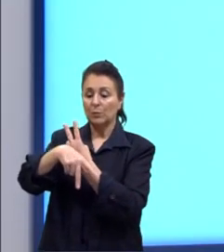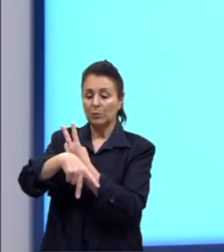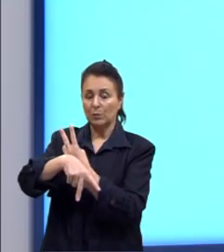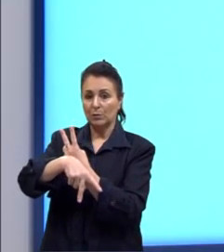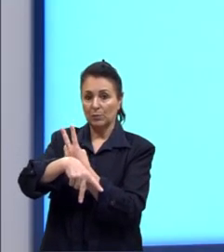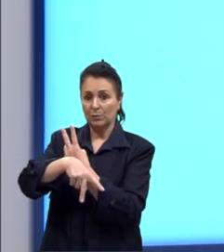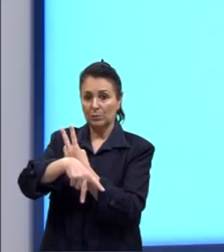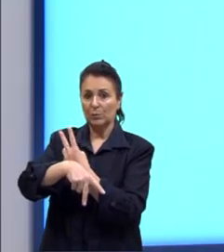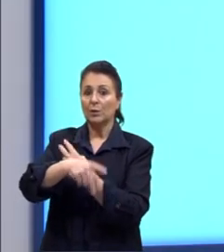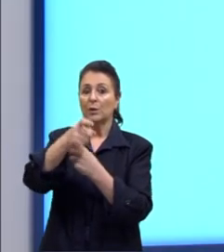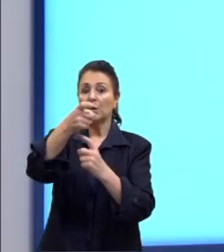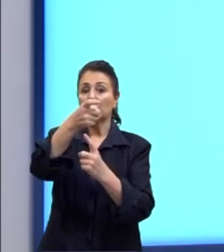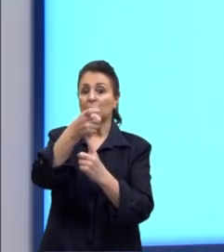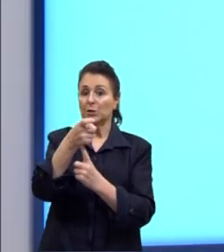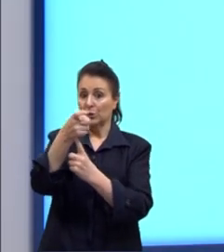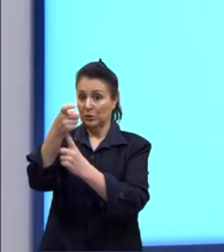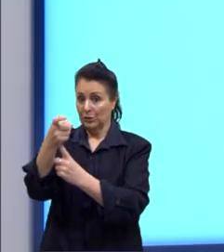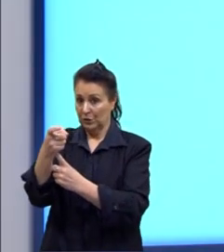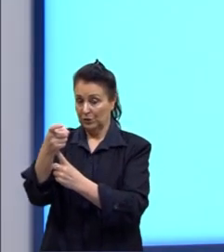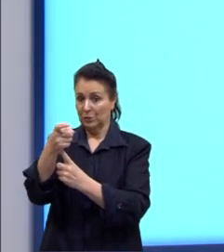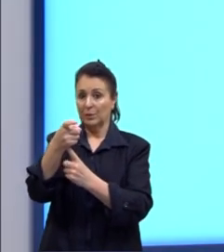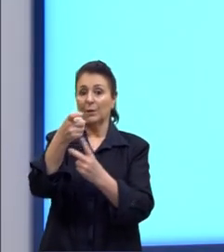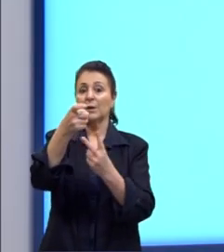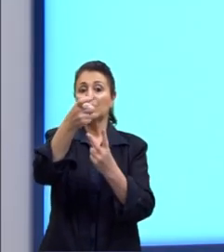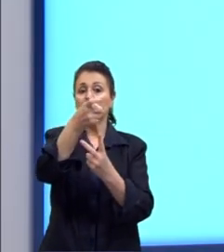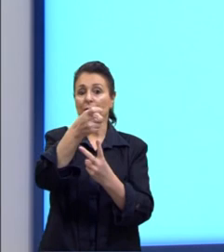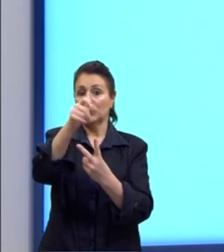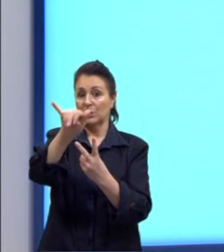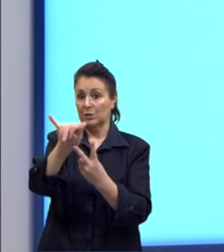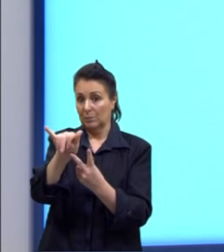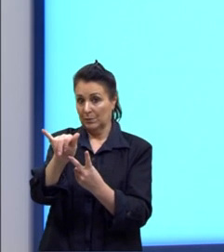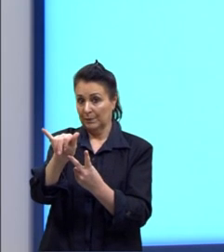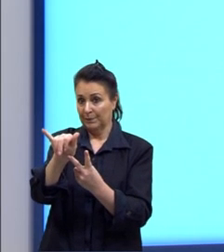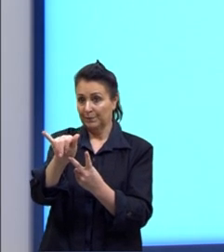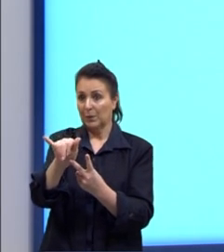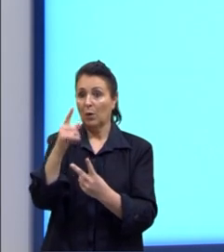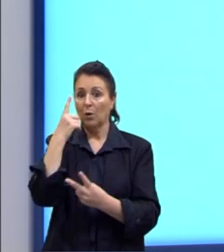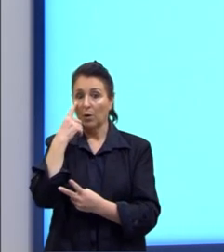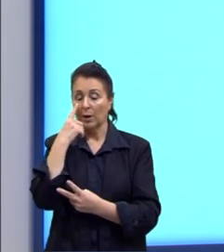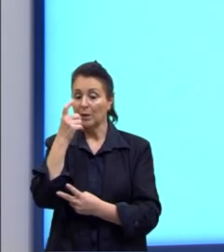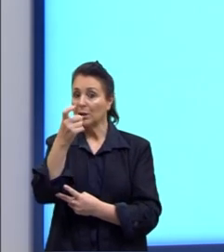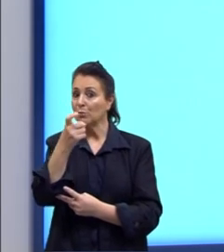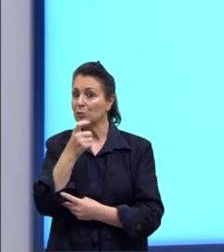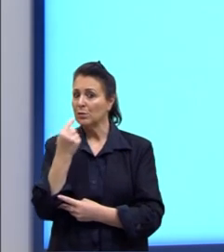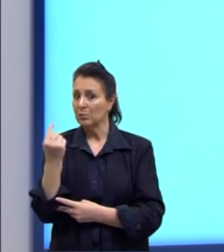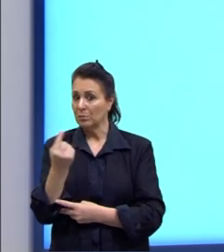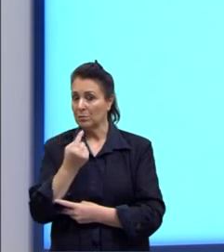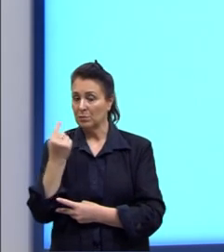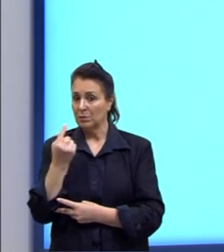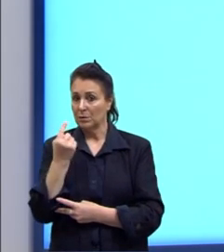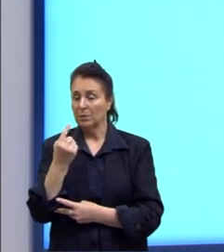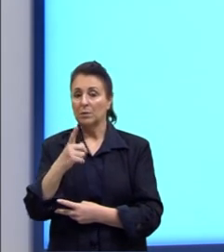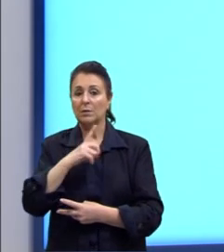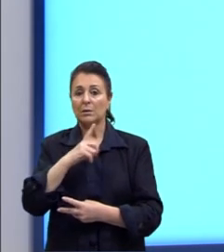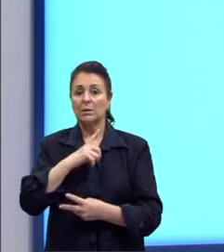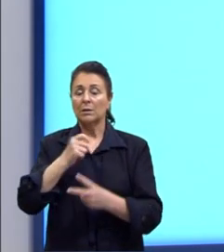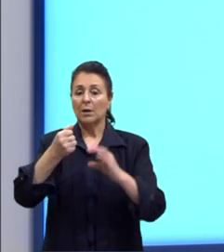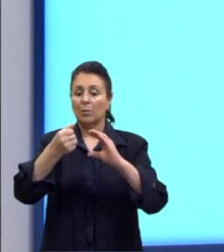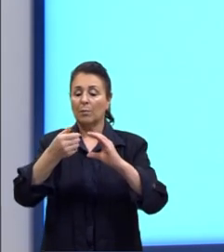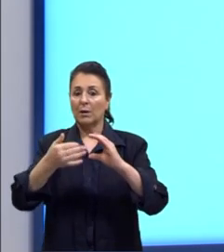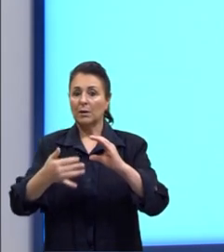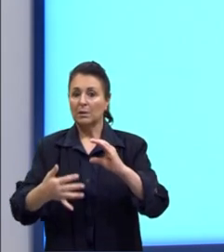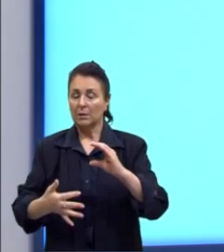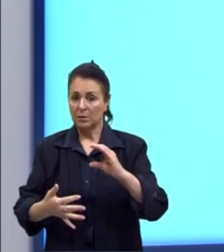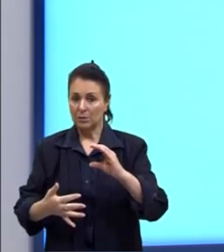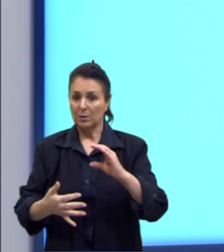aqui xxxy então podemos ver que esses aqui tá sozinho ou solito abandonado se ele tiver alguma característica